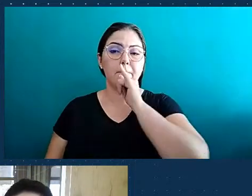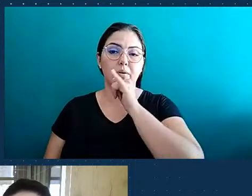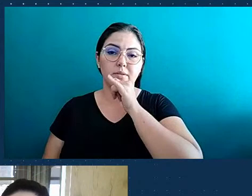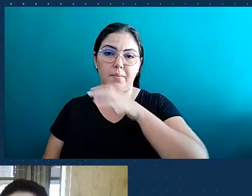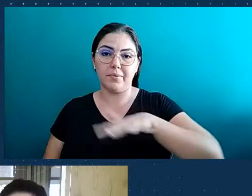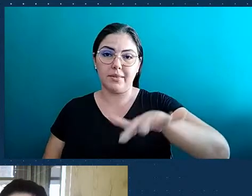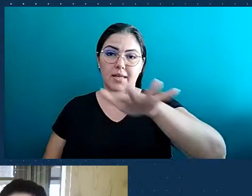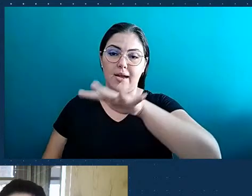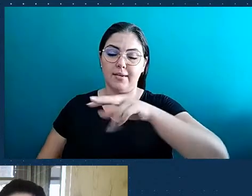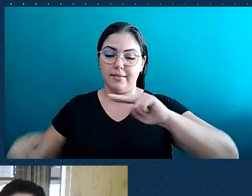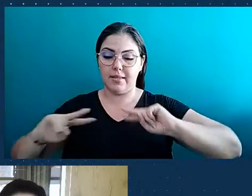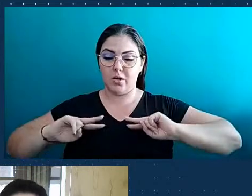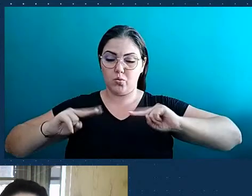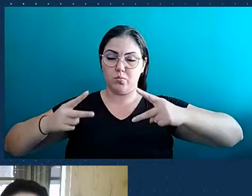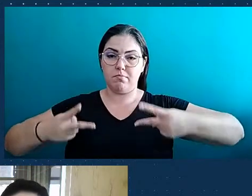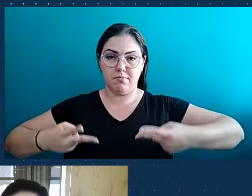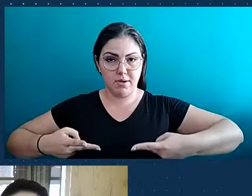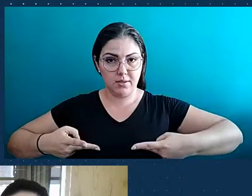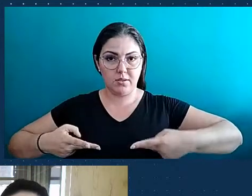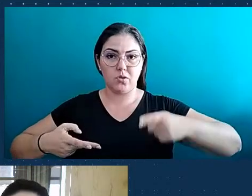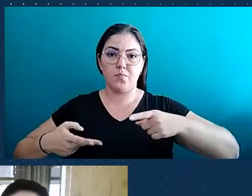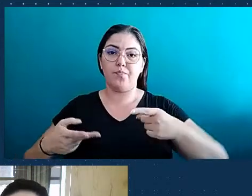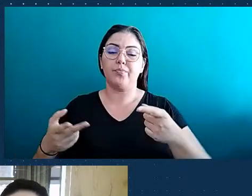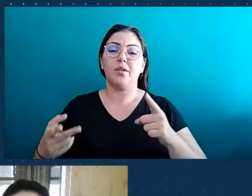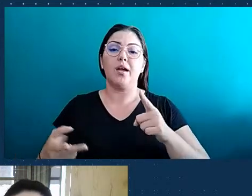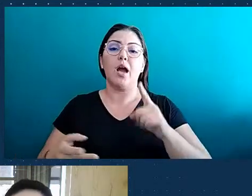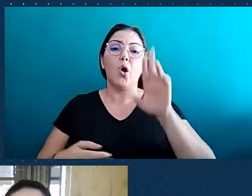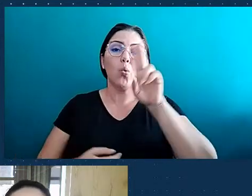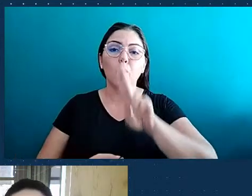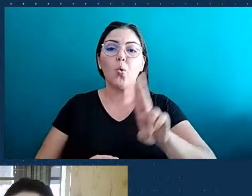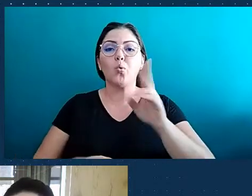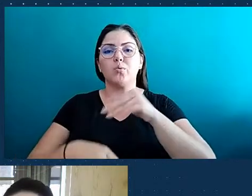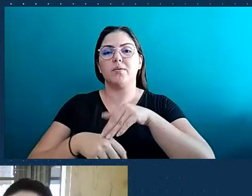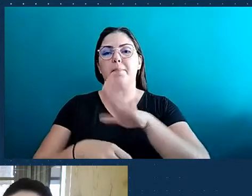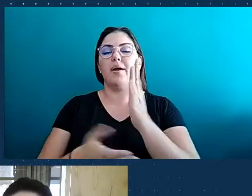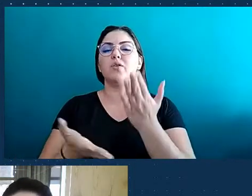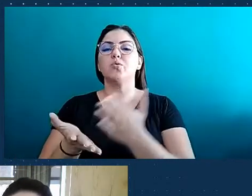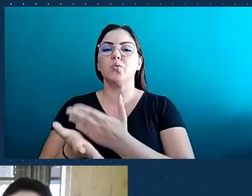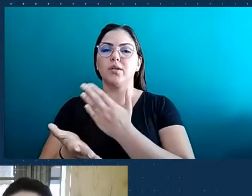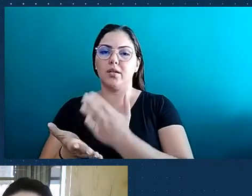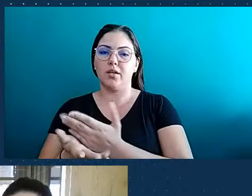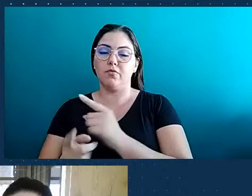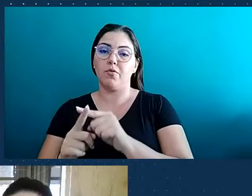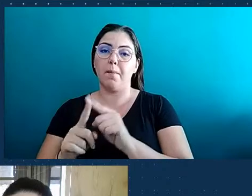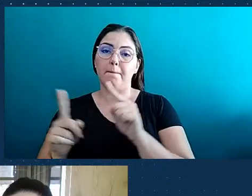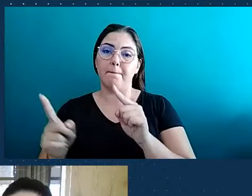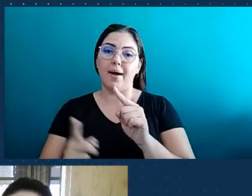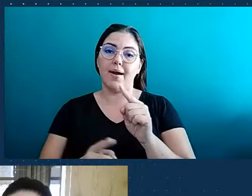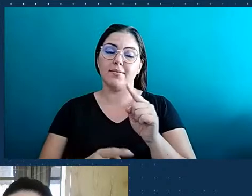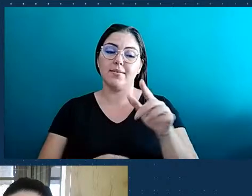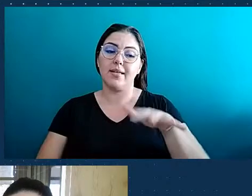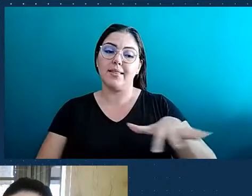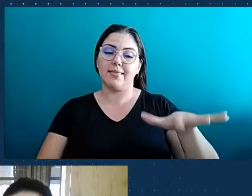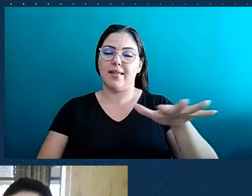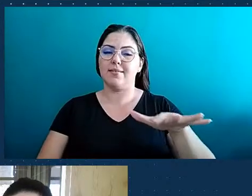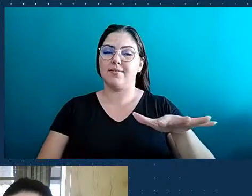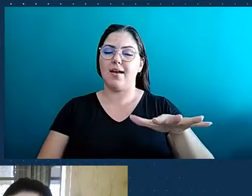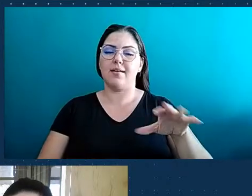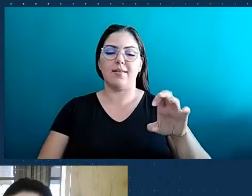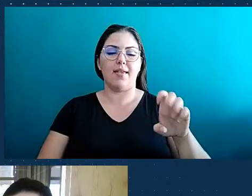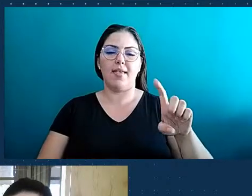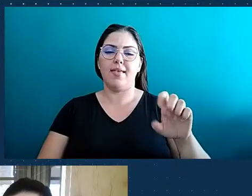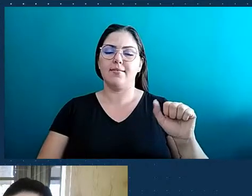tem um certo prestígio a mais. Mas nas áreas das exatas, os artigos certamente ganham